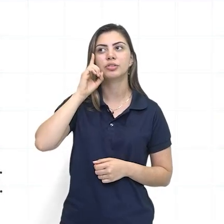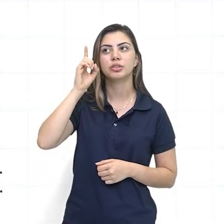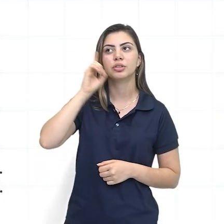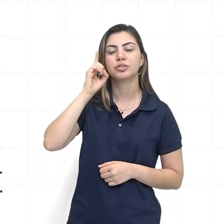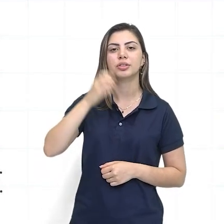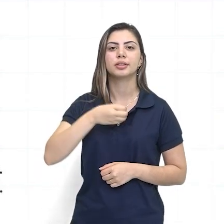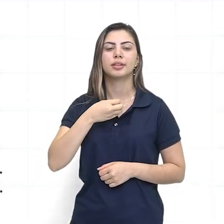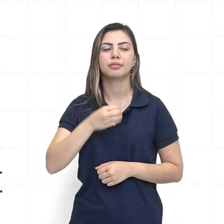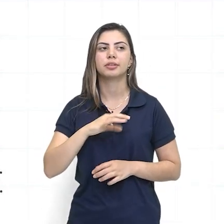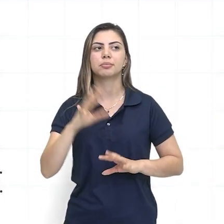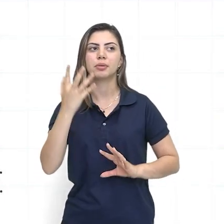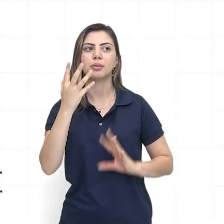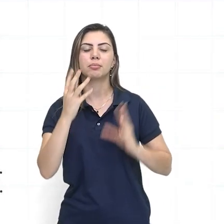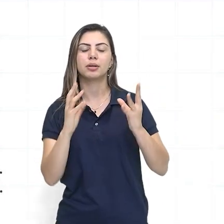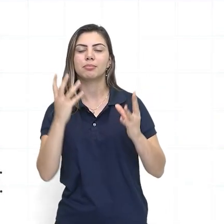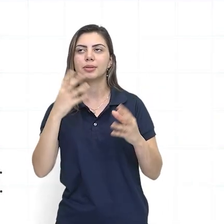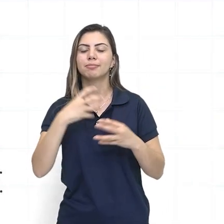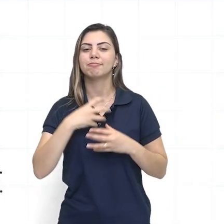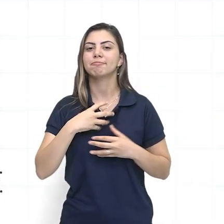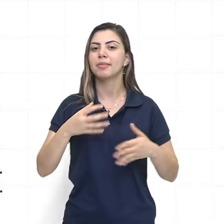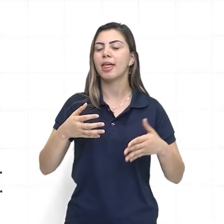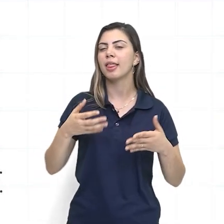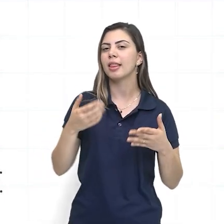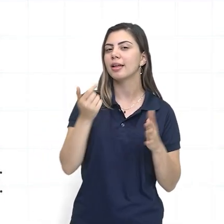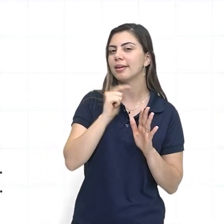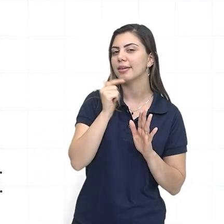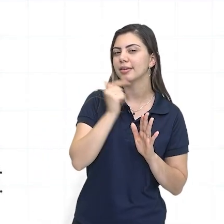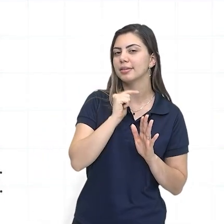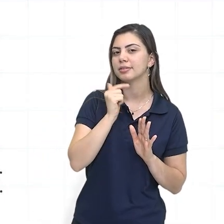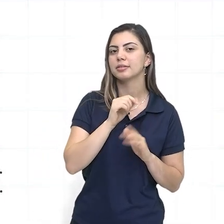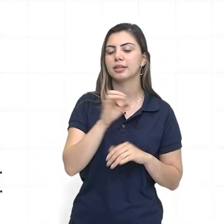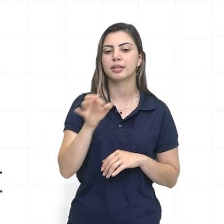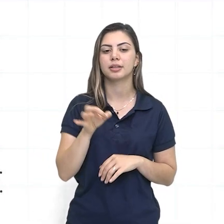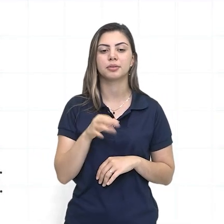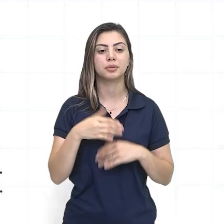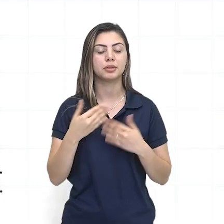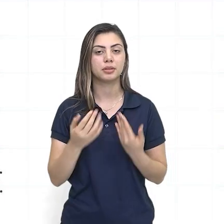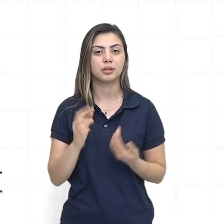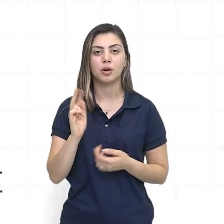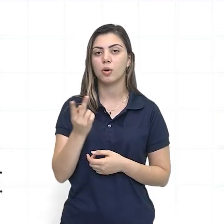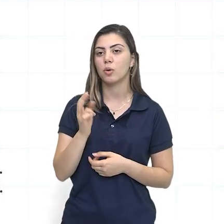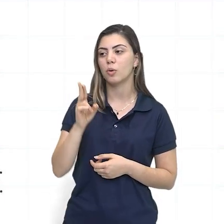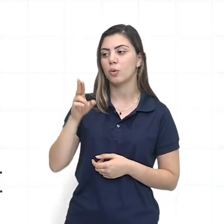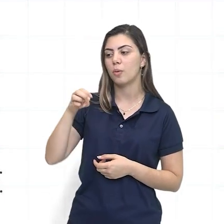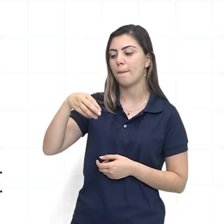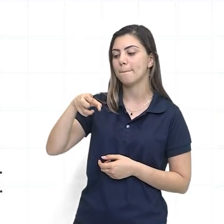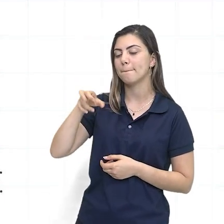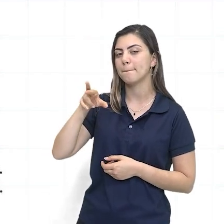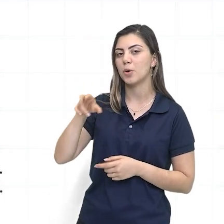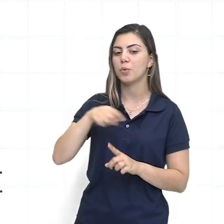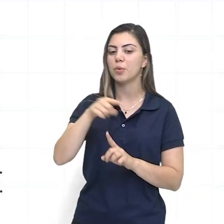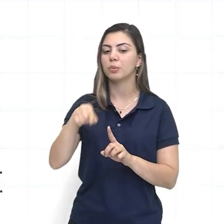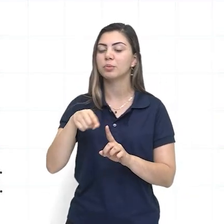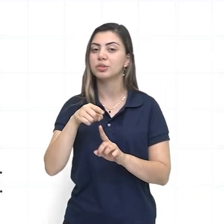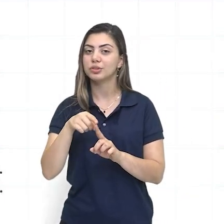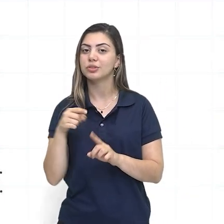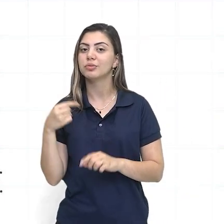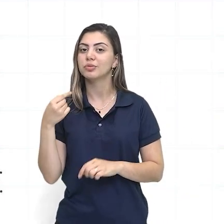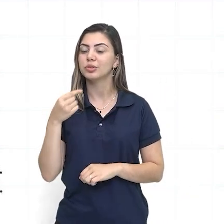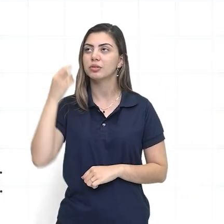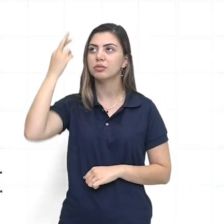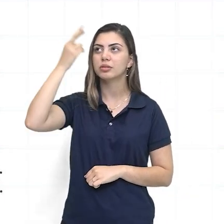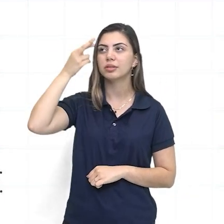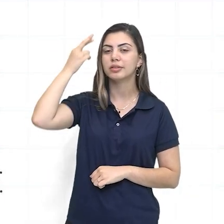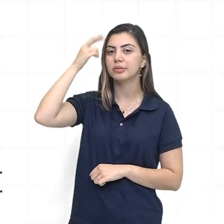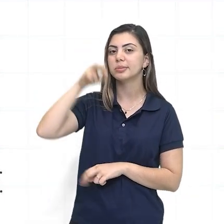das situações da vida. Então, o humor, ele também tem a intenção de fazer uma reflexão